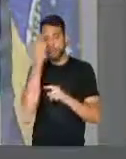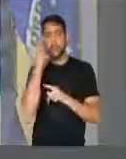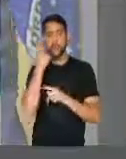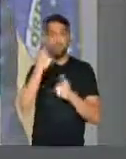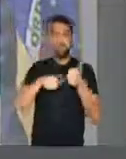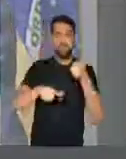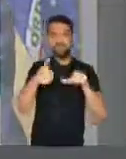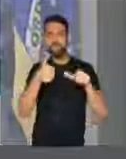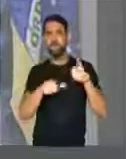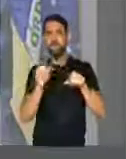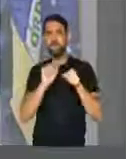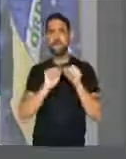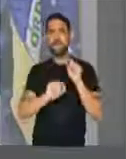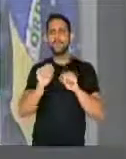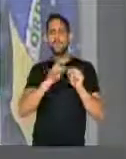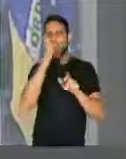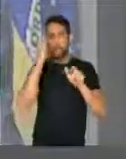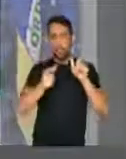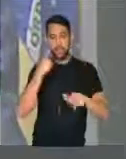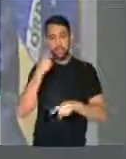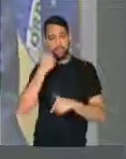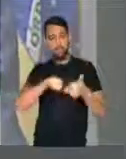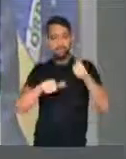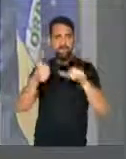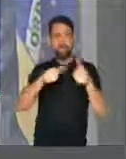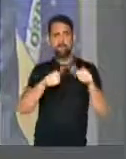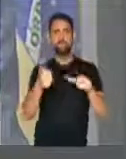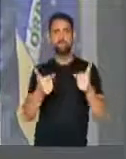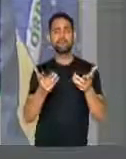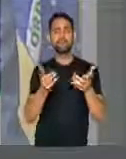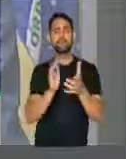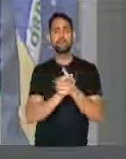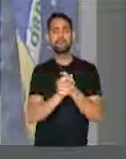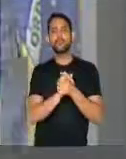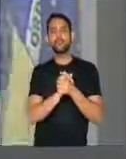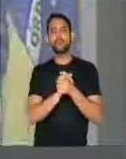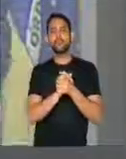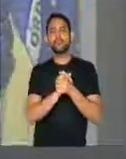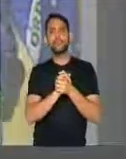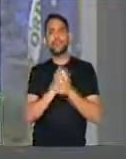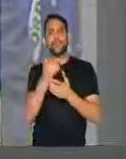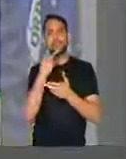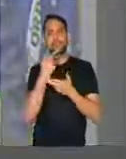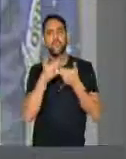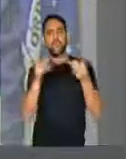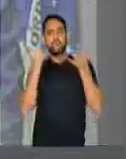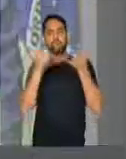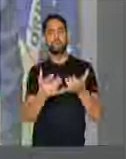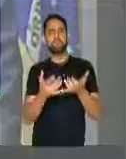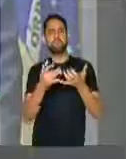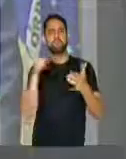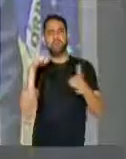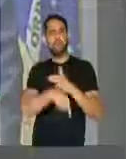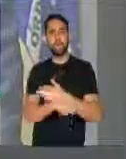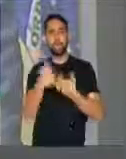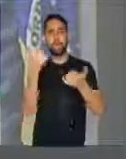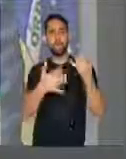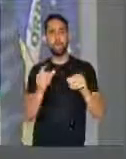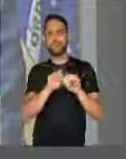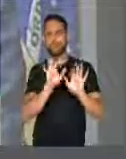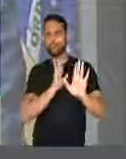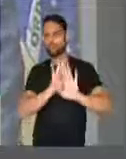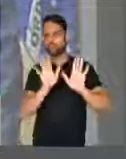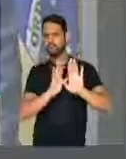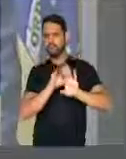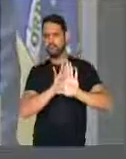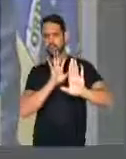você avalie, faz com que você analise. Eu não entro no mérito. Eu